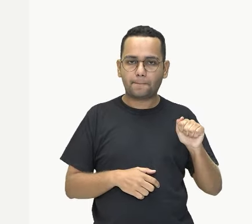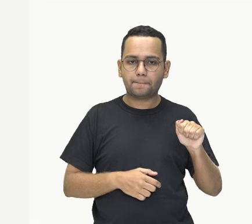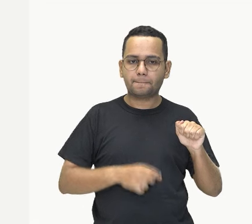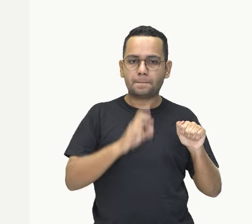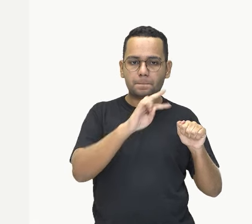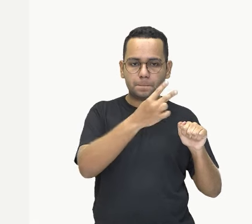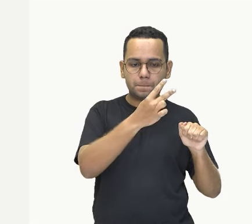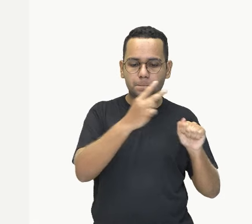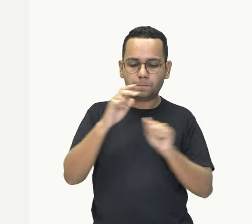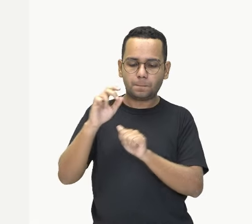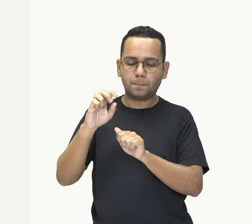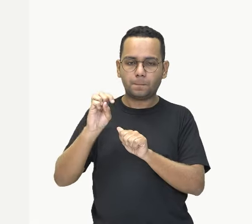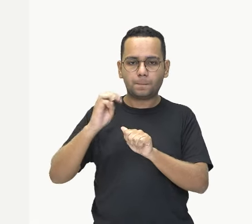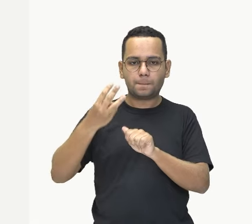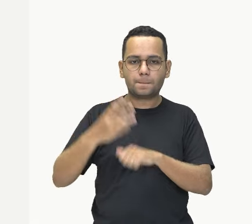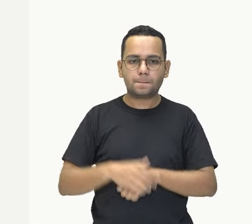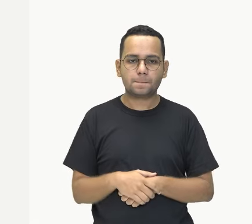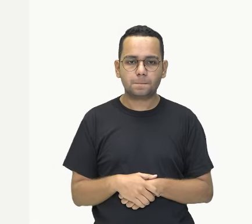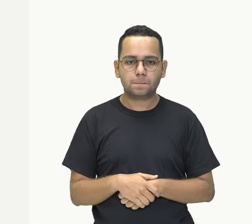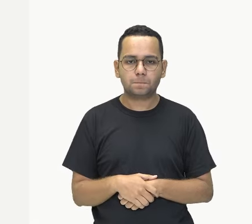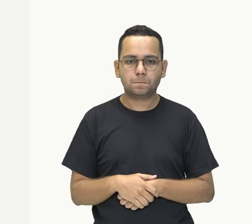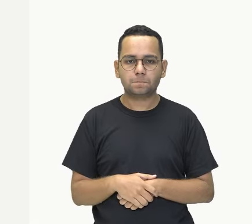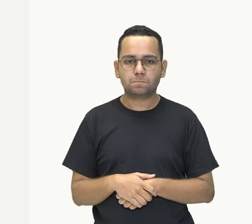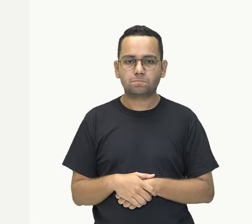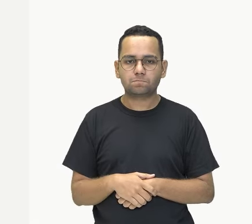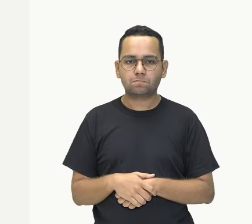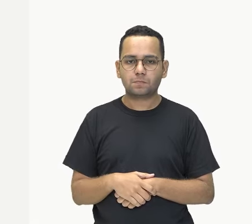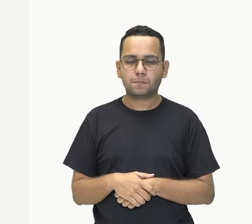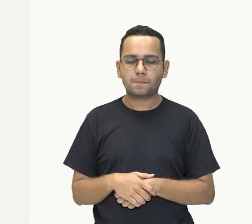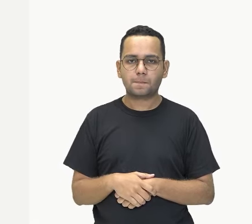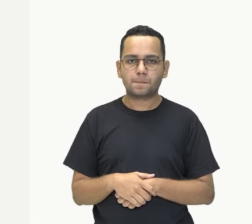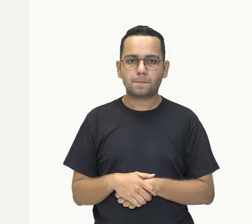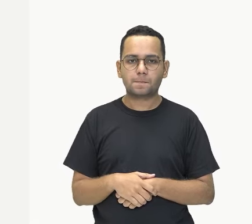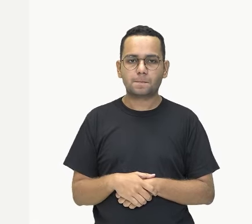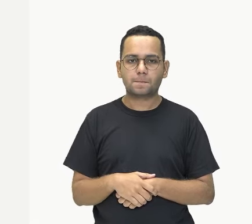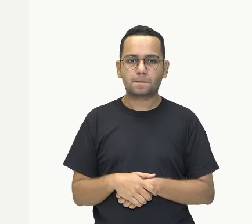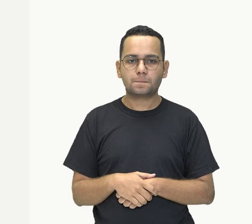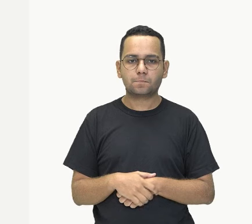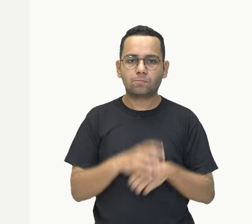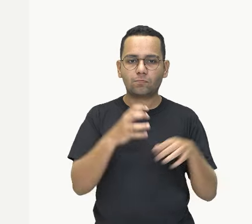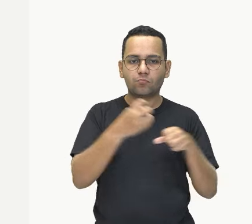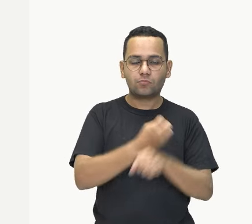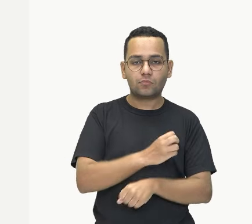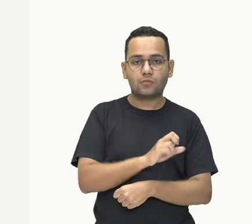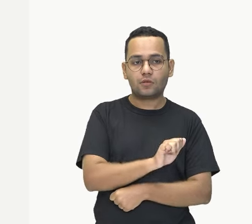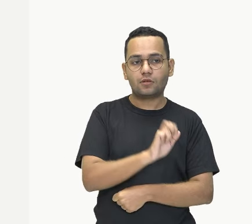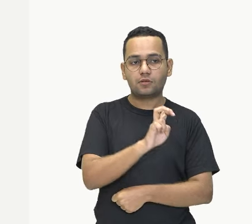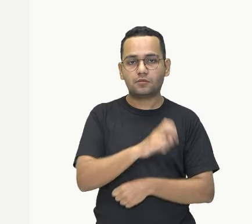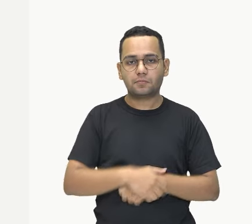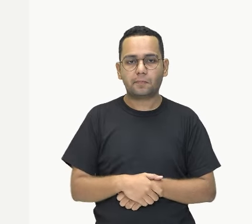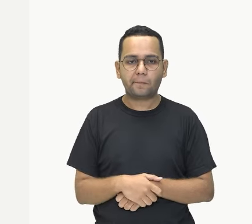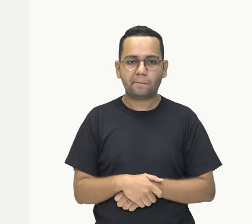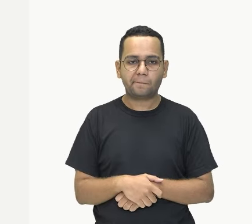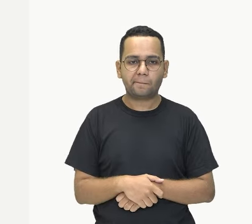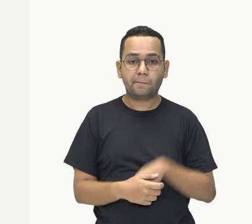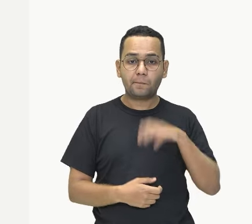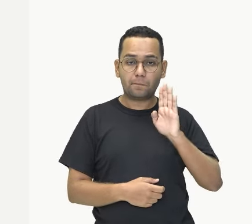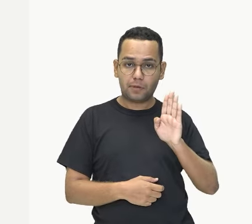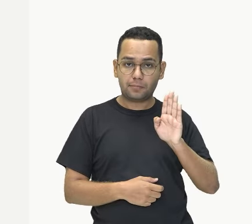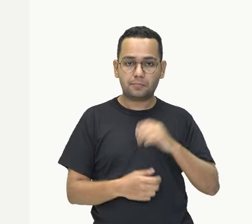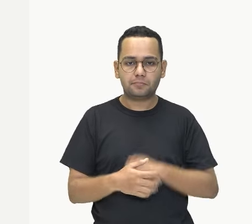2 mais 3. Aqui não tem A, no terceiro monômio. 2 mais 3, 5. Do B